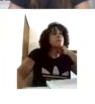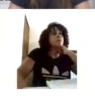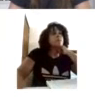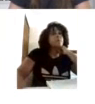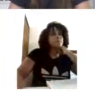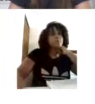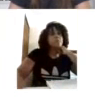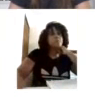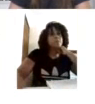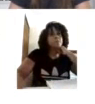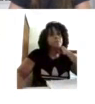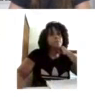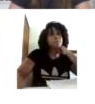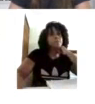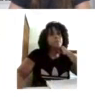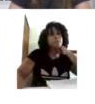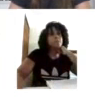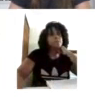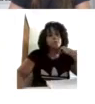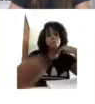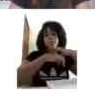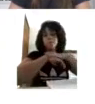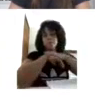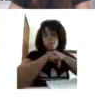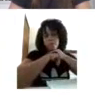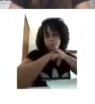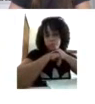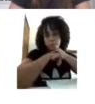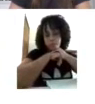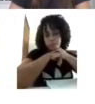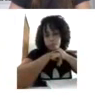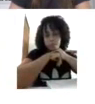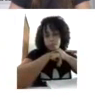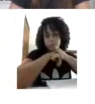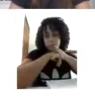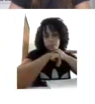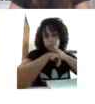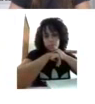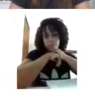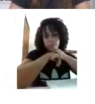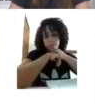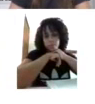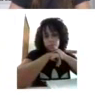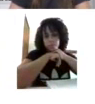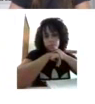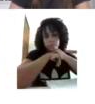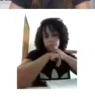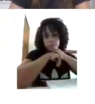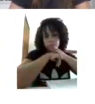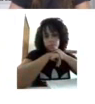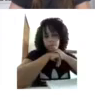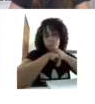rico, eles vão falar um pouco disso, eles estão no bairro de Itapuã, que tem uma efervescência cultural muito grande,